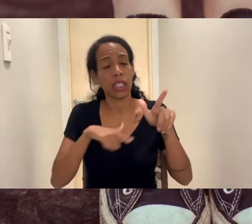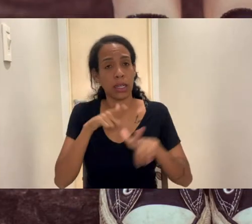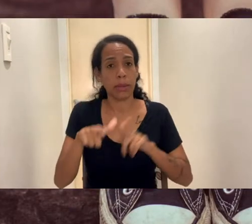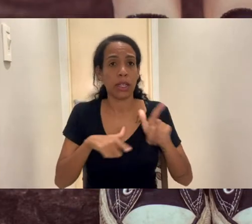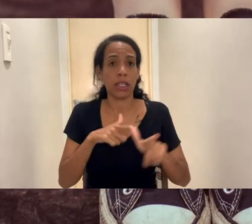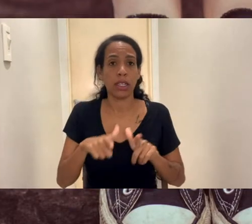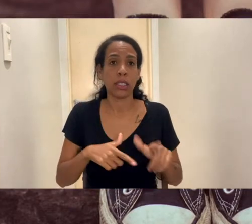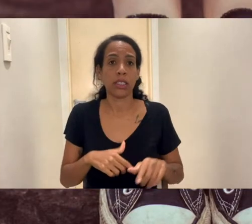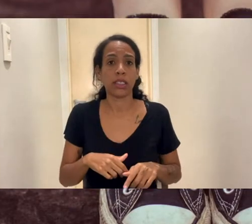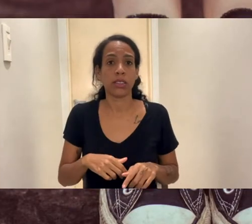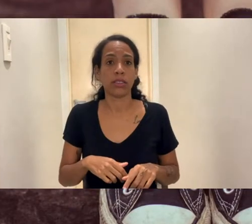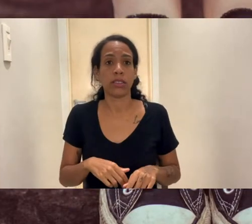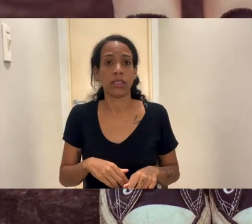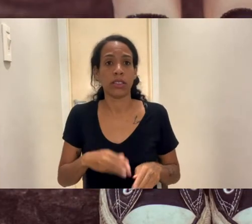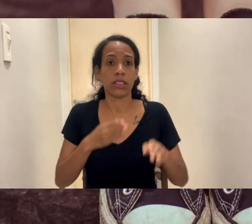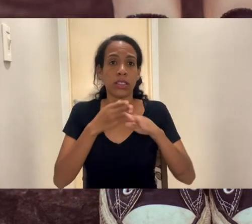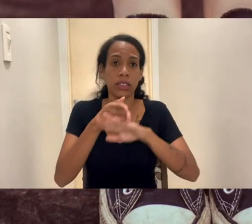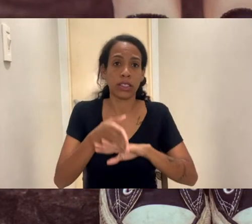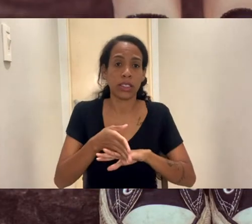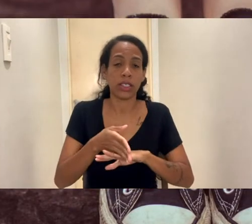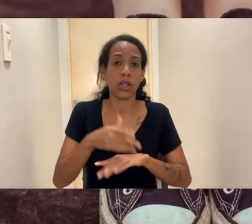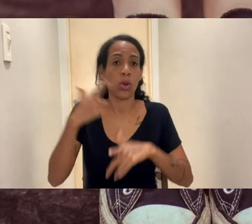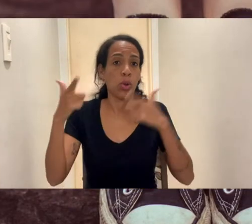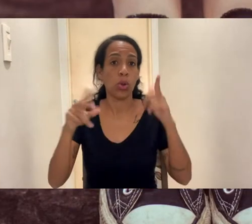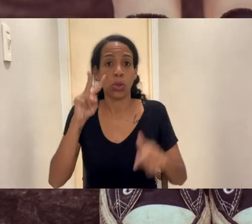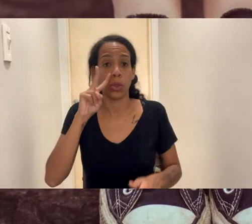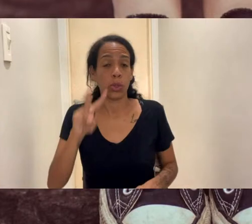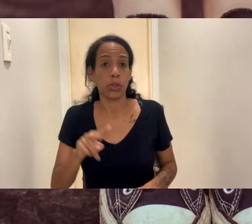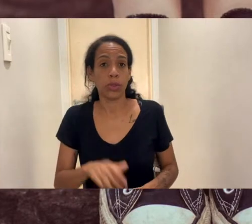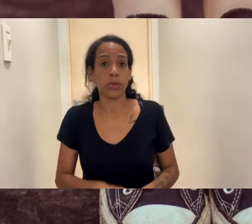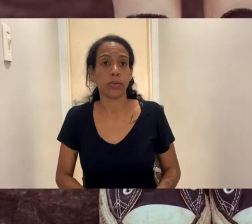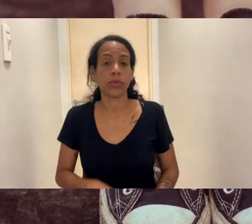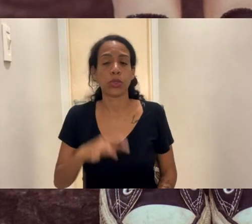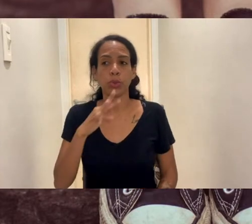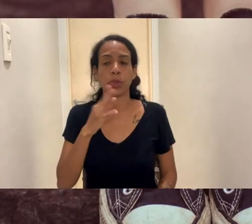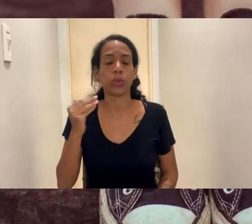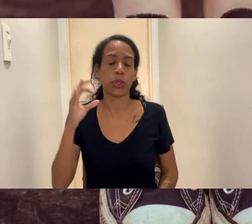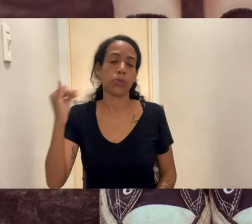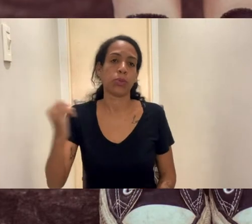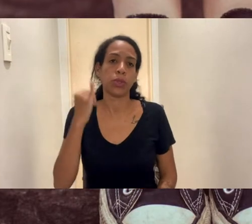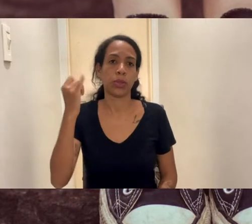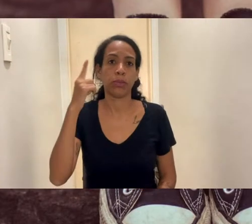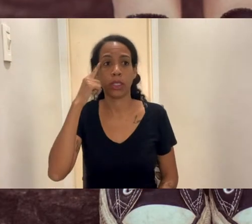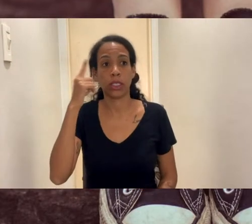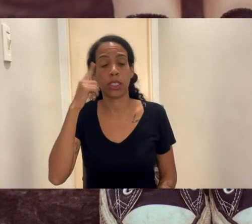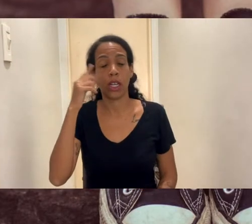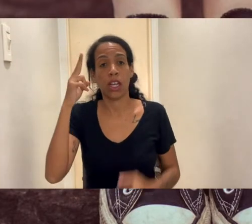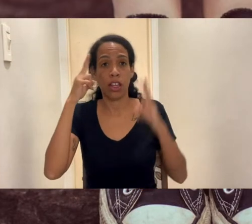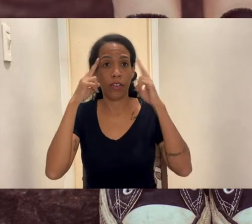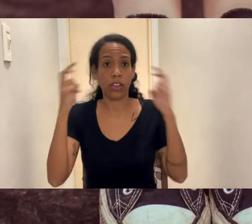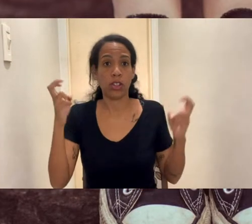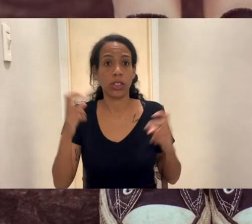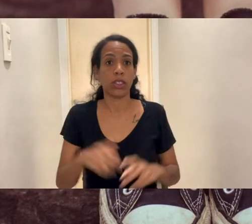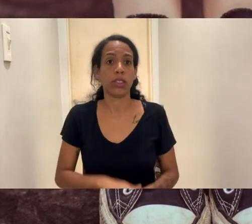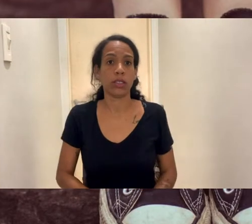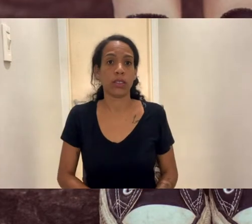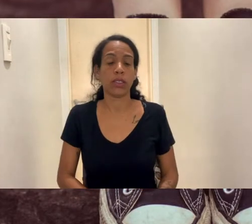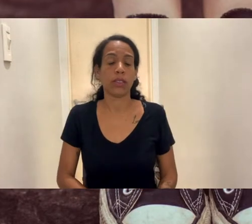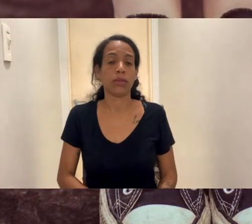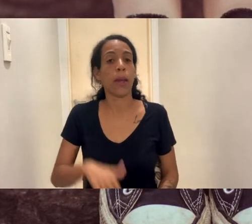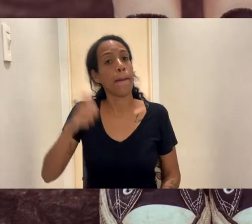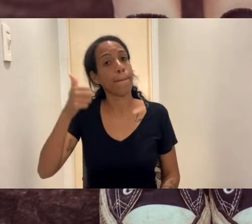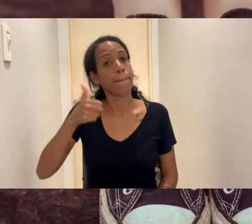essa interdisciplinaridade, né? Com esses outros olhares. Então, eu acho muito importante pensar a violência institucional, né?